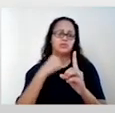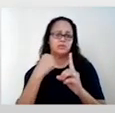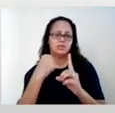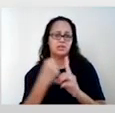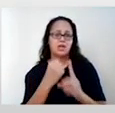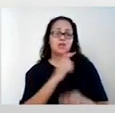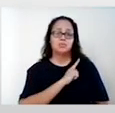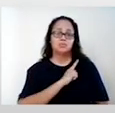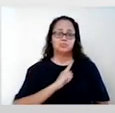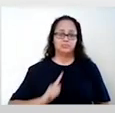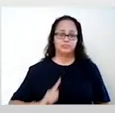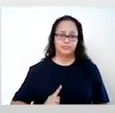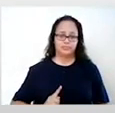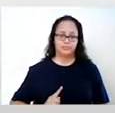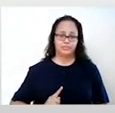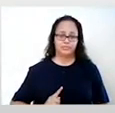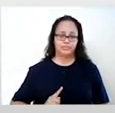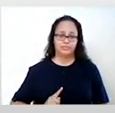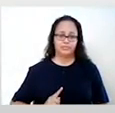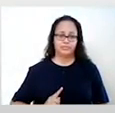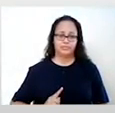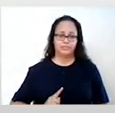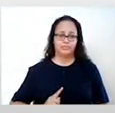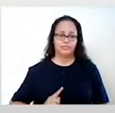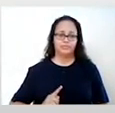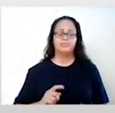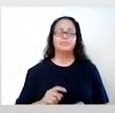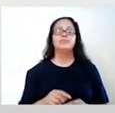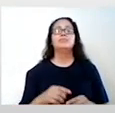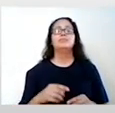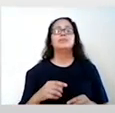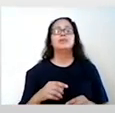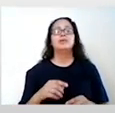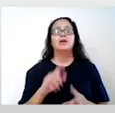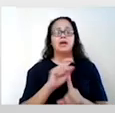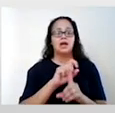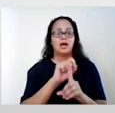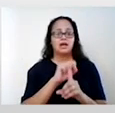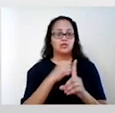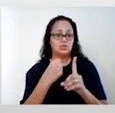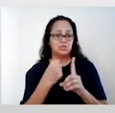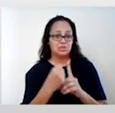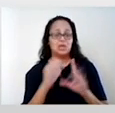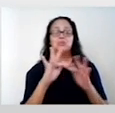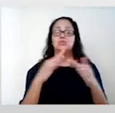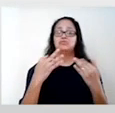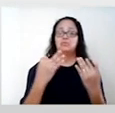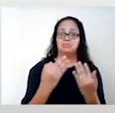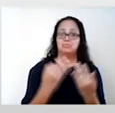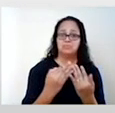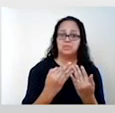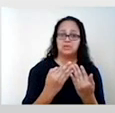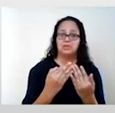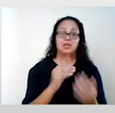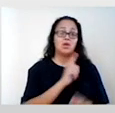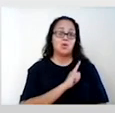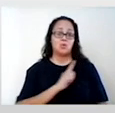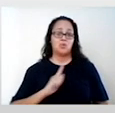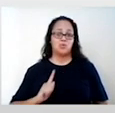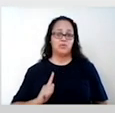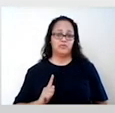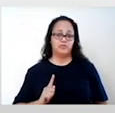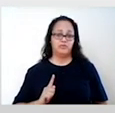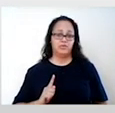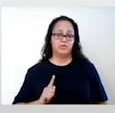têm que colaborar, ó, a família, a comunidade, a sociedade e o poder público, ou seja, o governo, né,